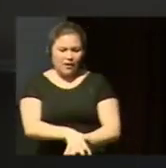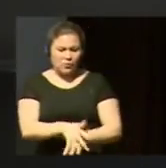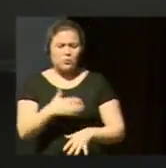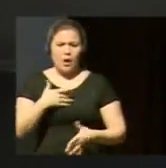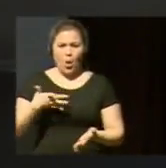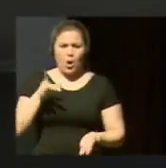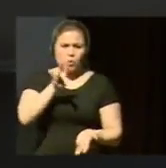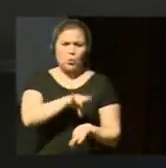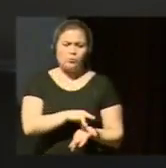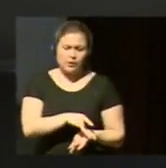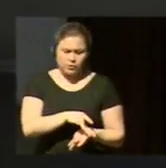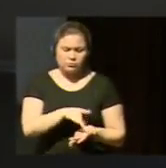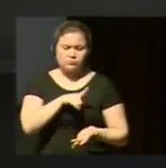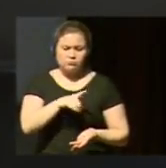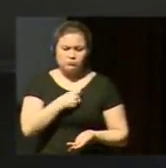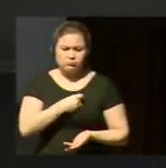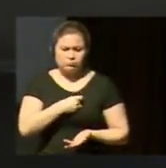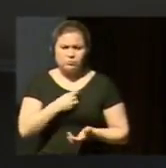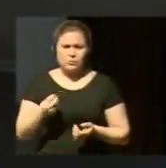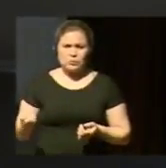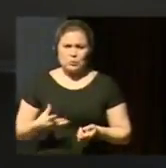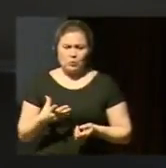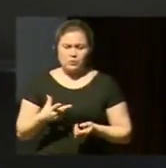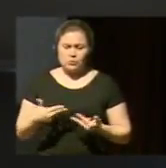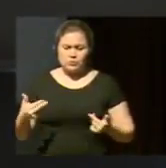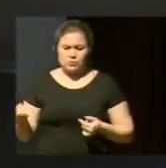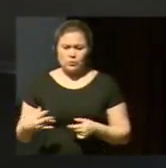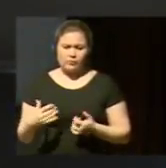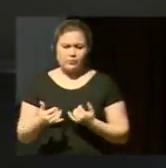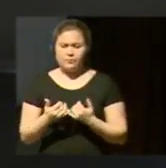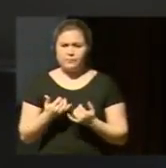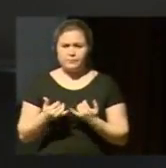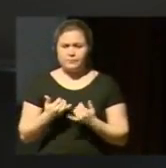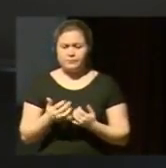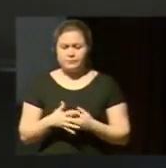Atualmente, existem coisas novas como